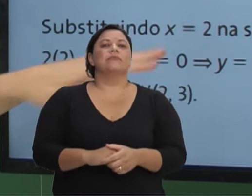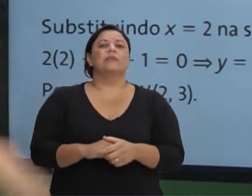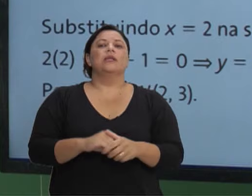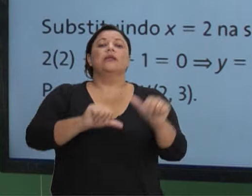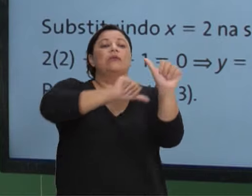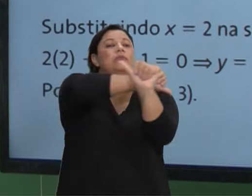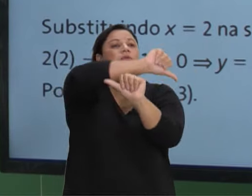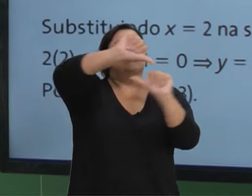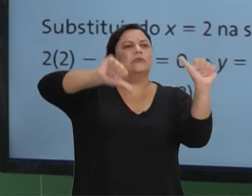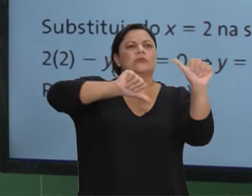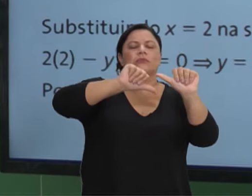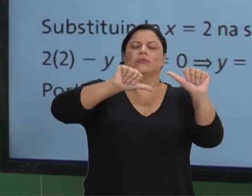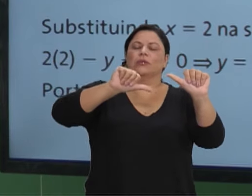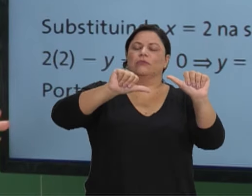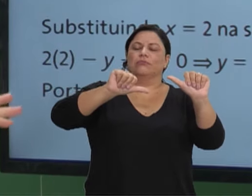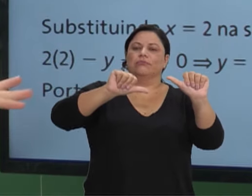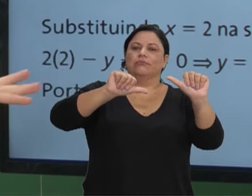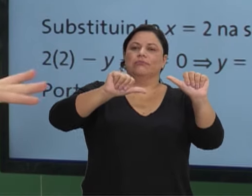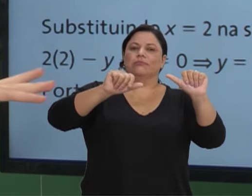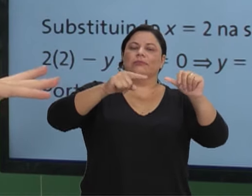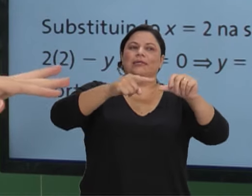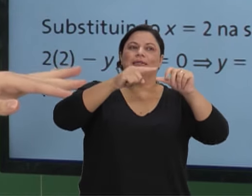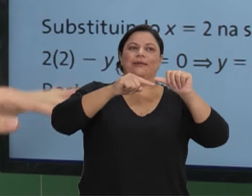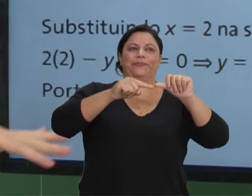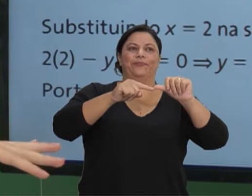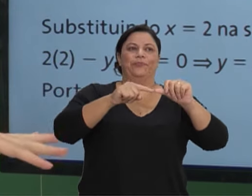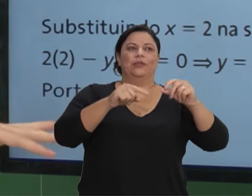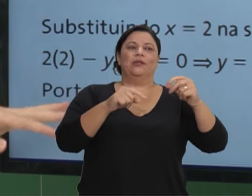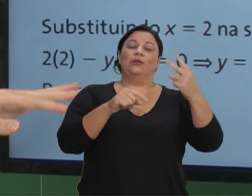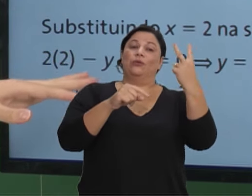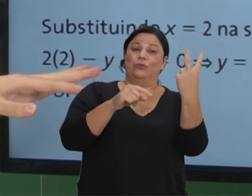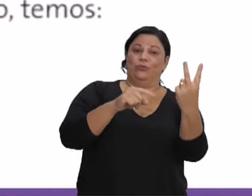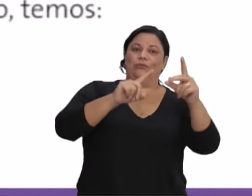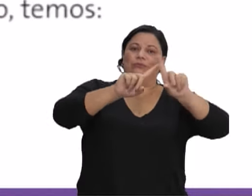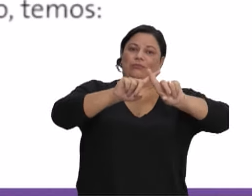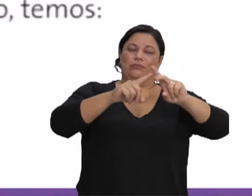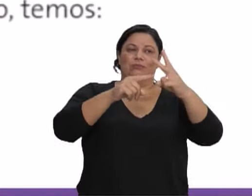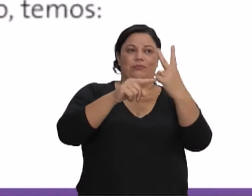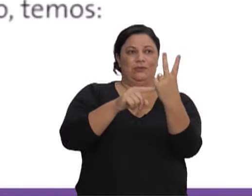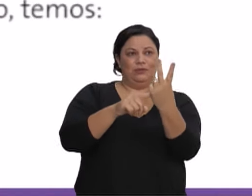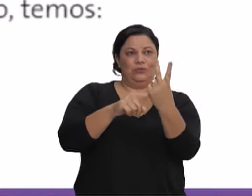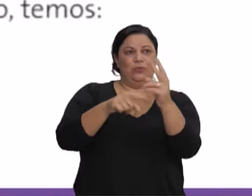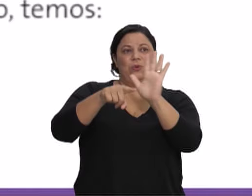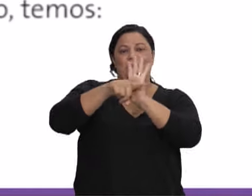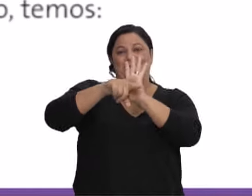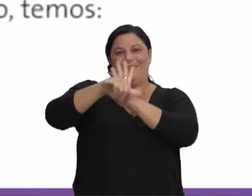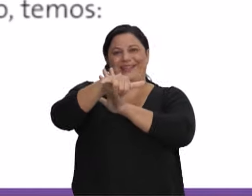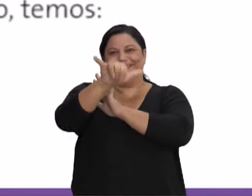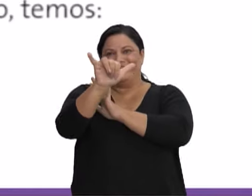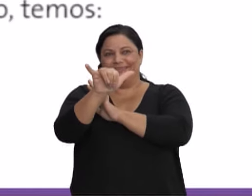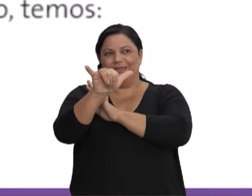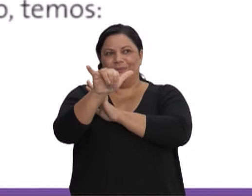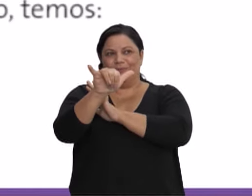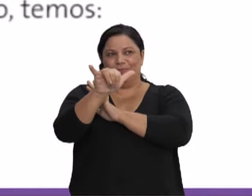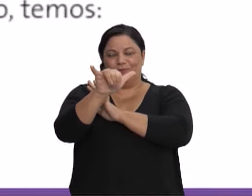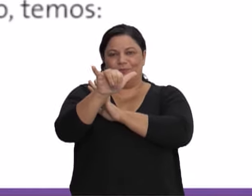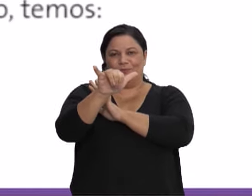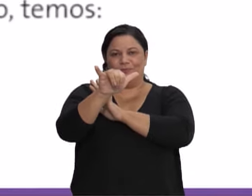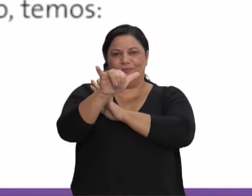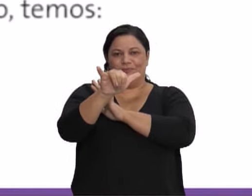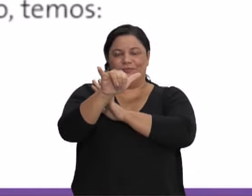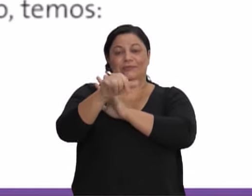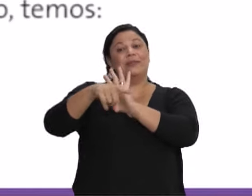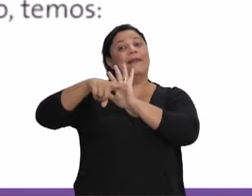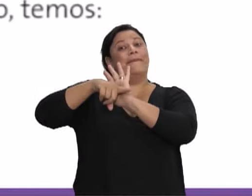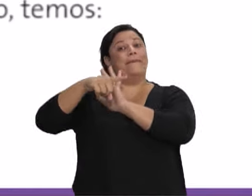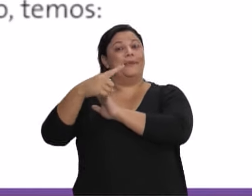Substituindo, por exemplo, na segunda equação, vou ficar com 2 vezes 2, menos y, né, que é o que a gente quer